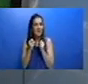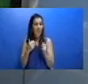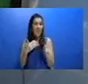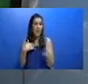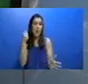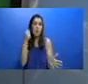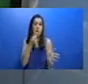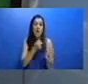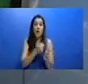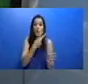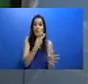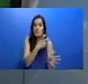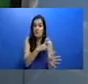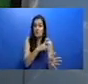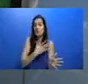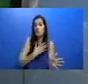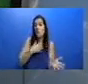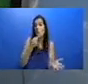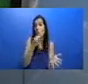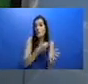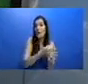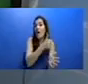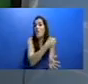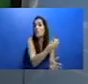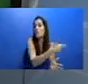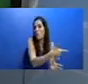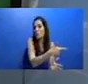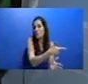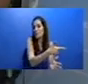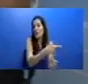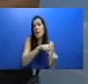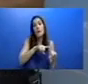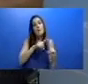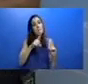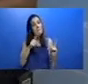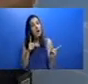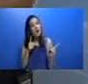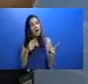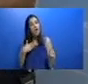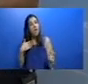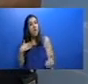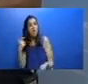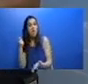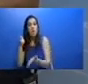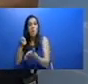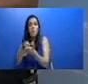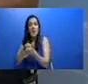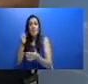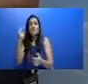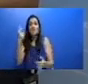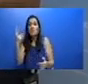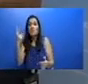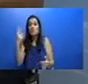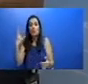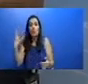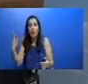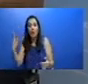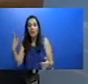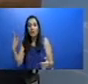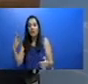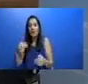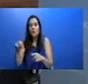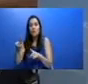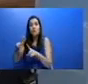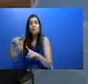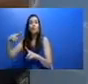compro 12, né? Uma dúzia é 12. Mas quando eu vou comprar 24, que é o dobro, eu tenho que pagar o dobro do